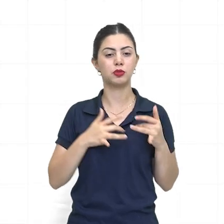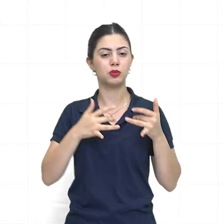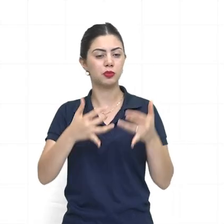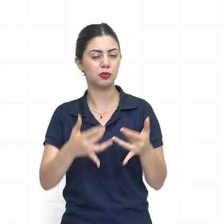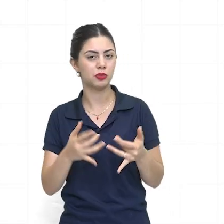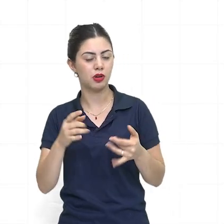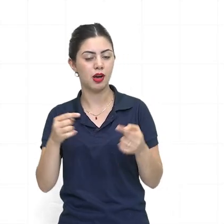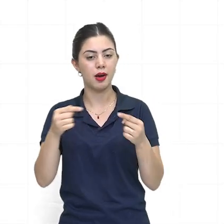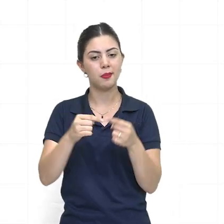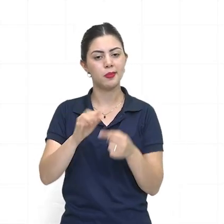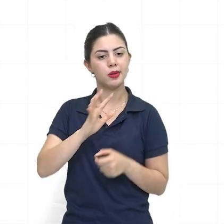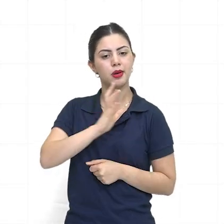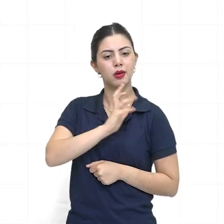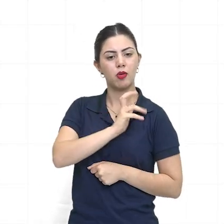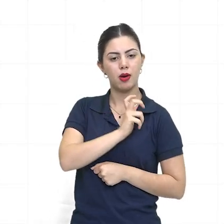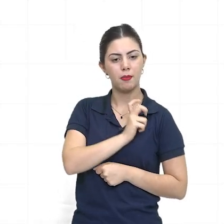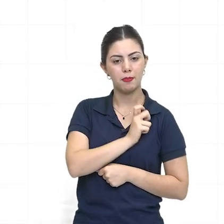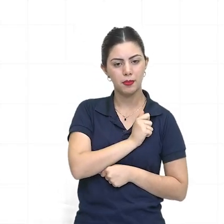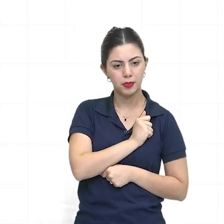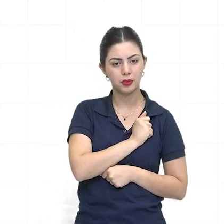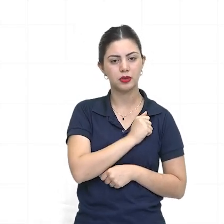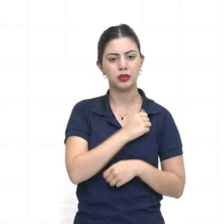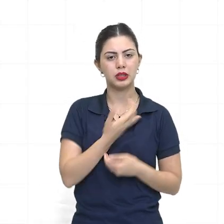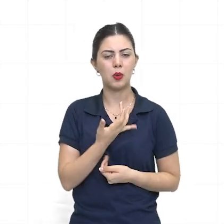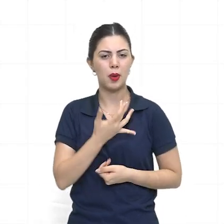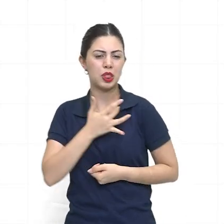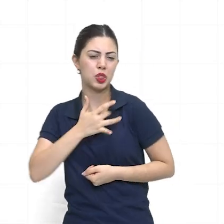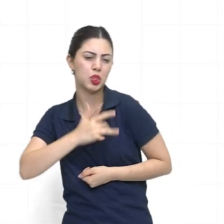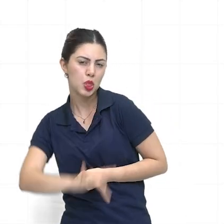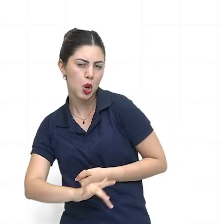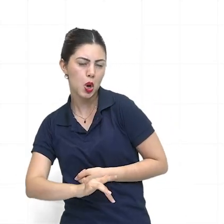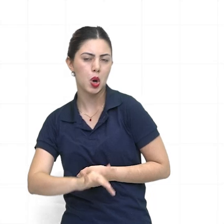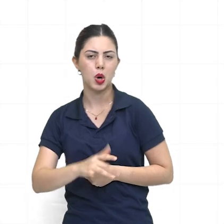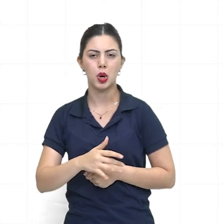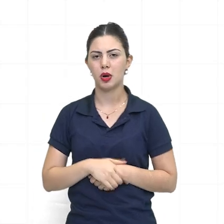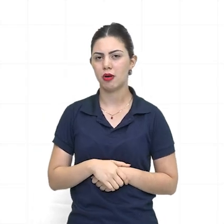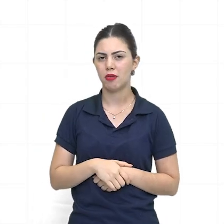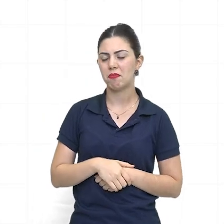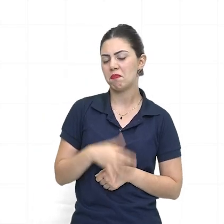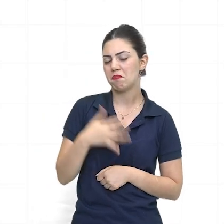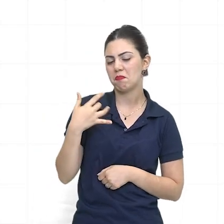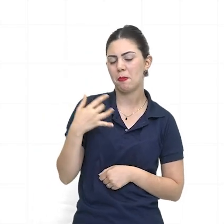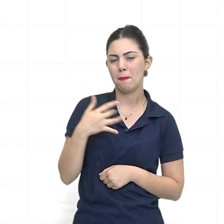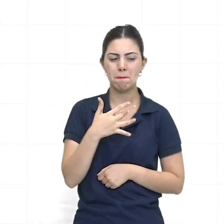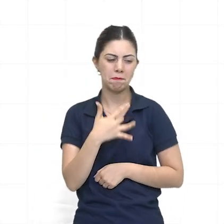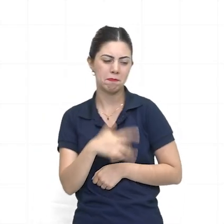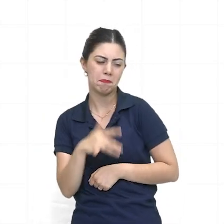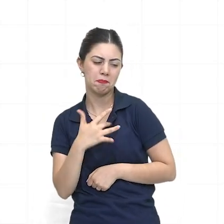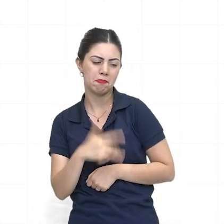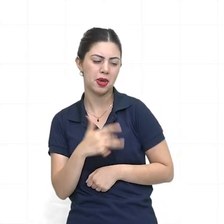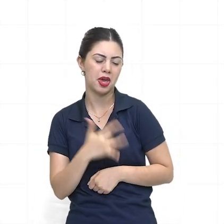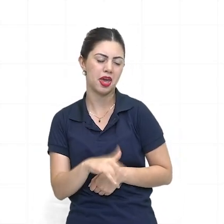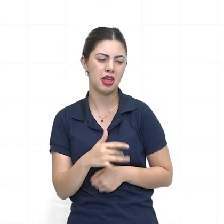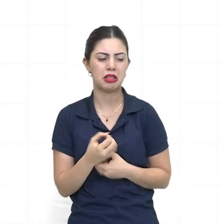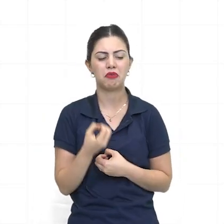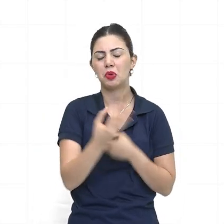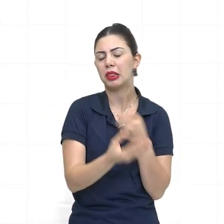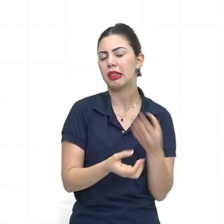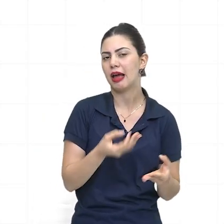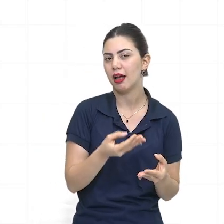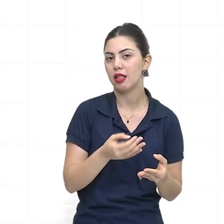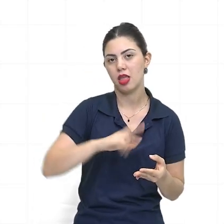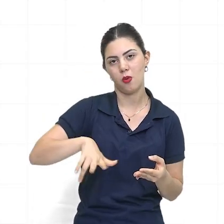amor ativo e jamais pode ser confundido com dó, com piedade, com pena. Não, de jeito nenhum. Esse negócio